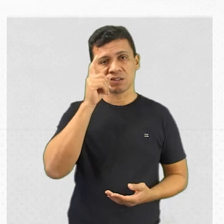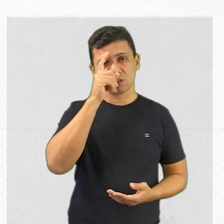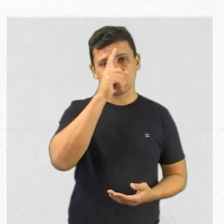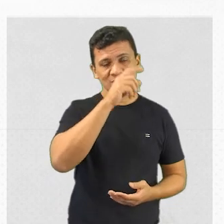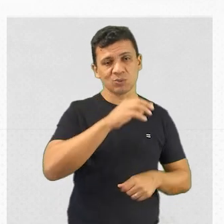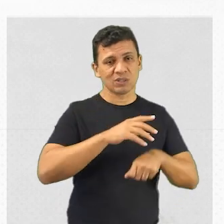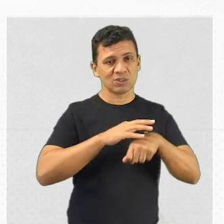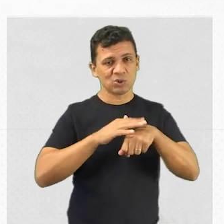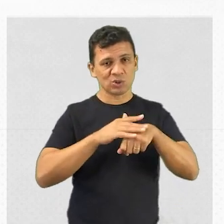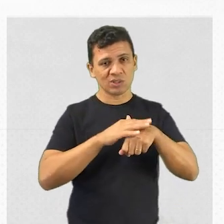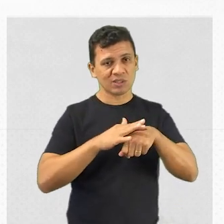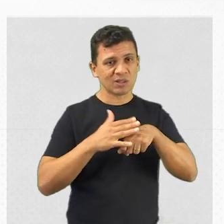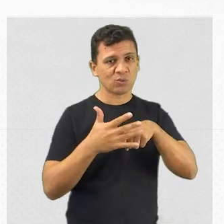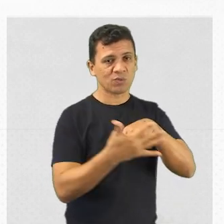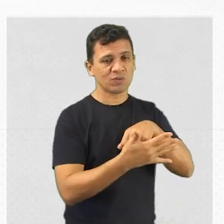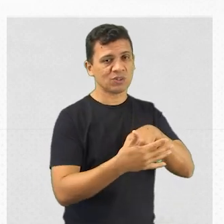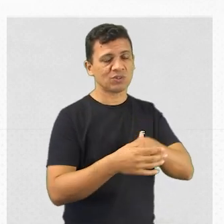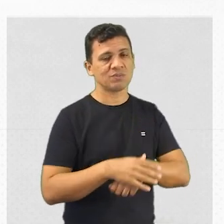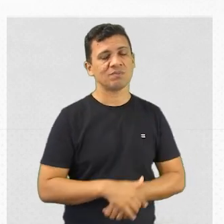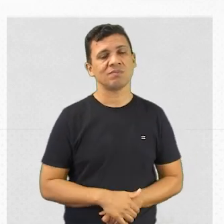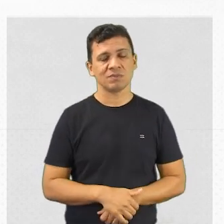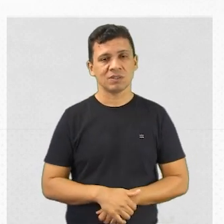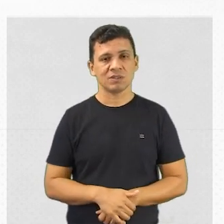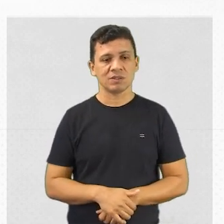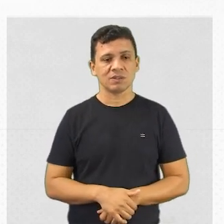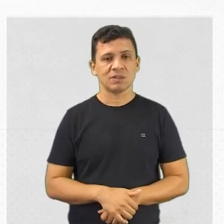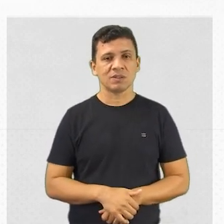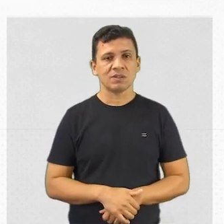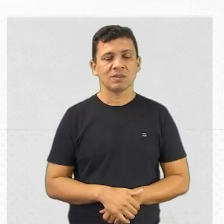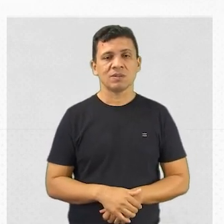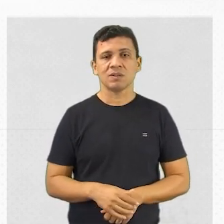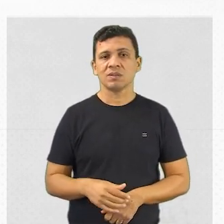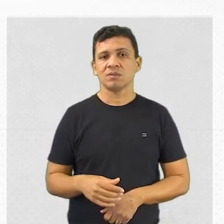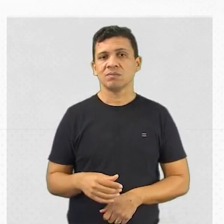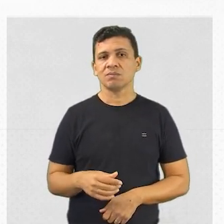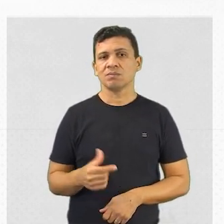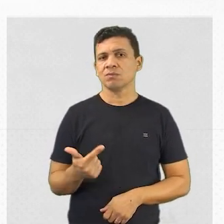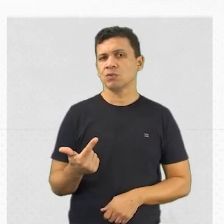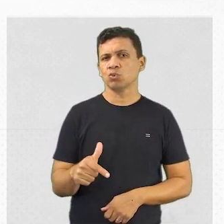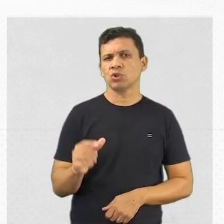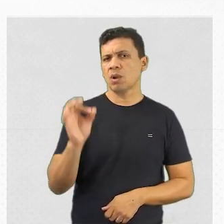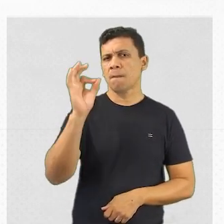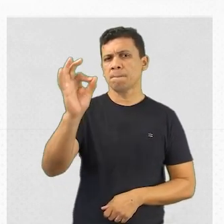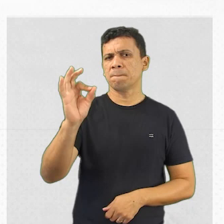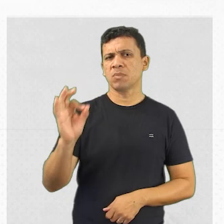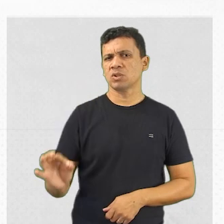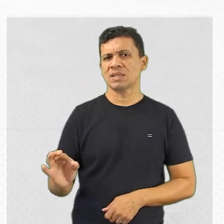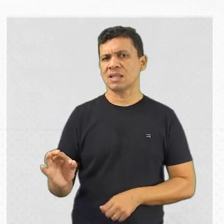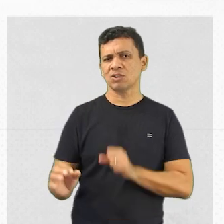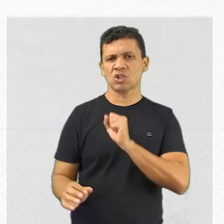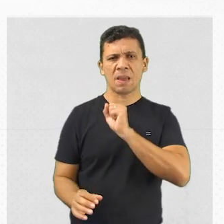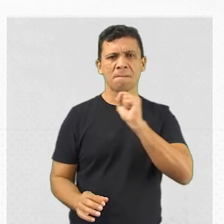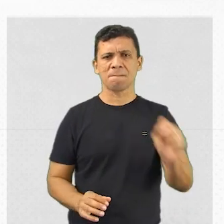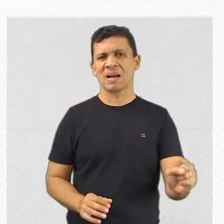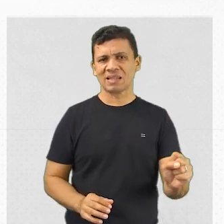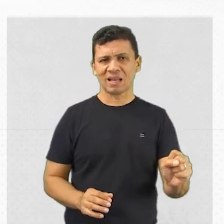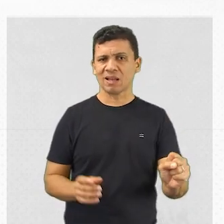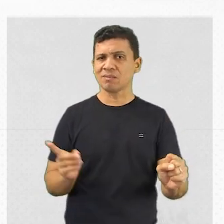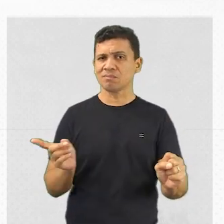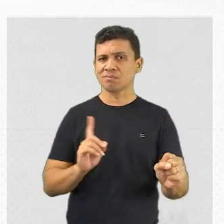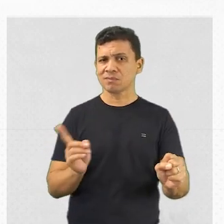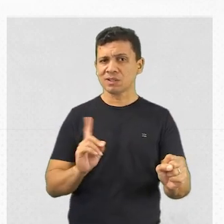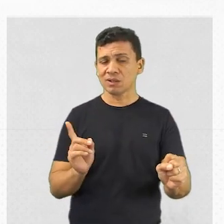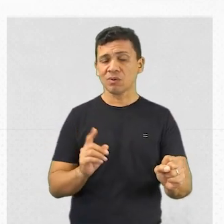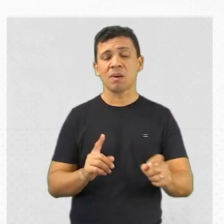da Covid, ele não tinha ele não tinha uma certa porcentagem grande de matar, né, de levar a óbito,